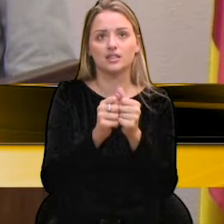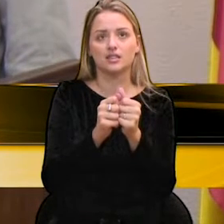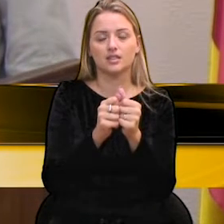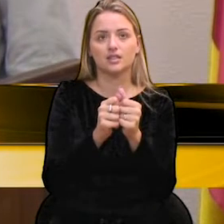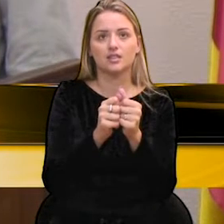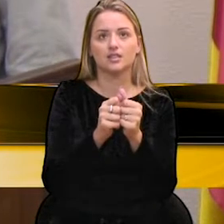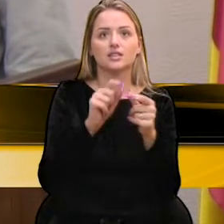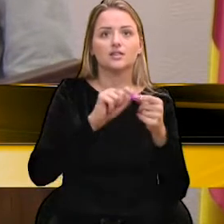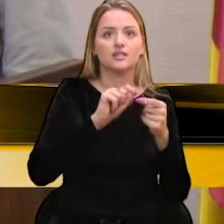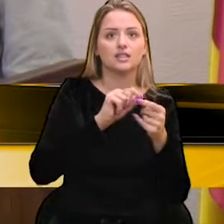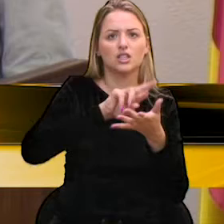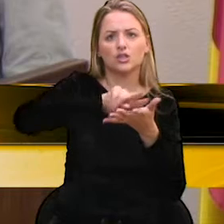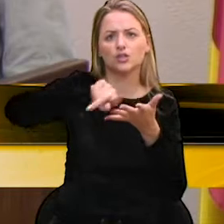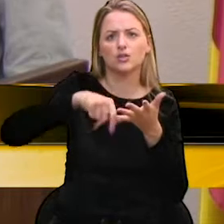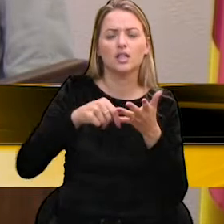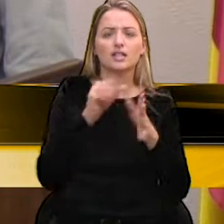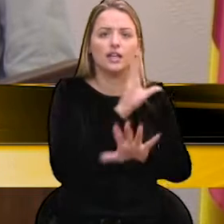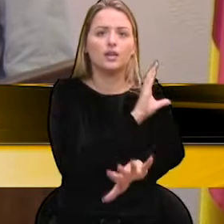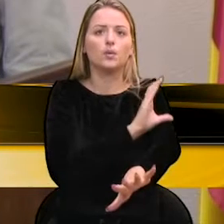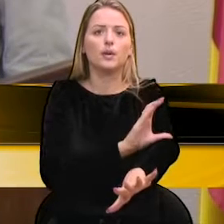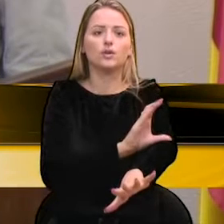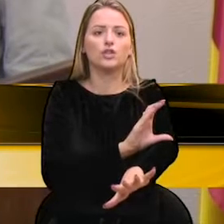outros cursos da área superior,